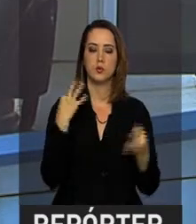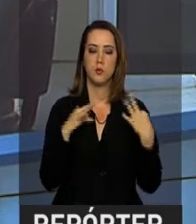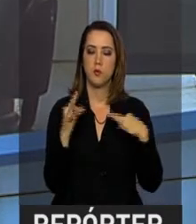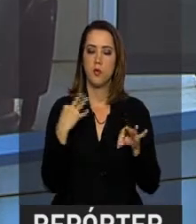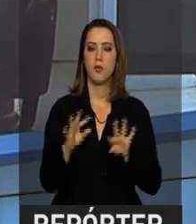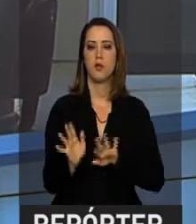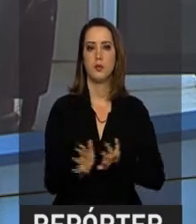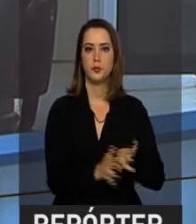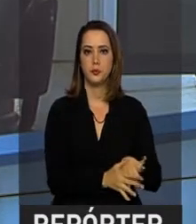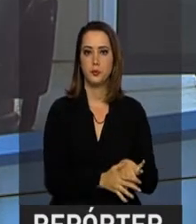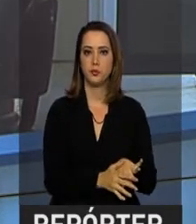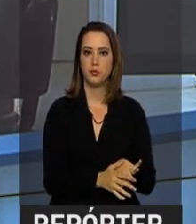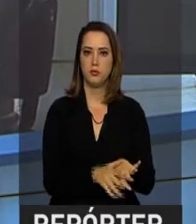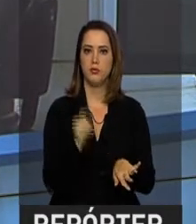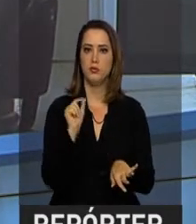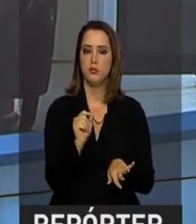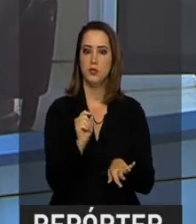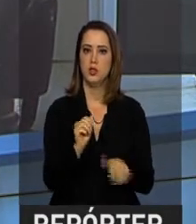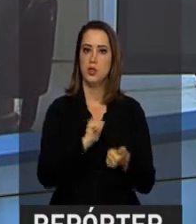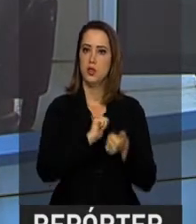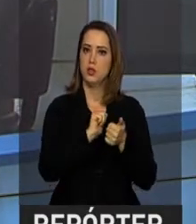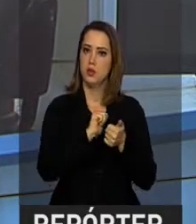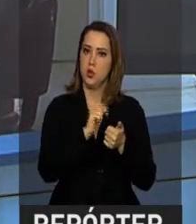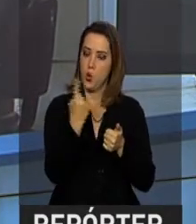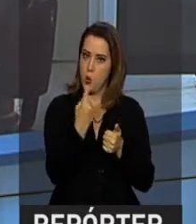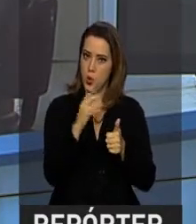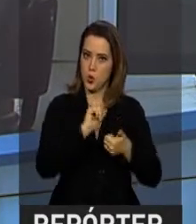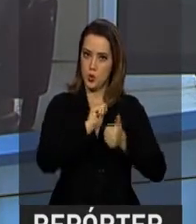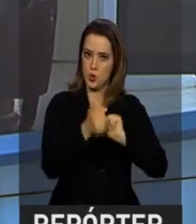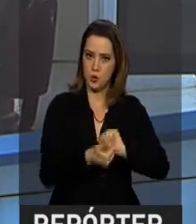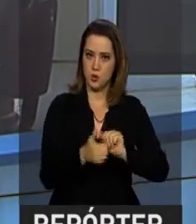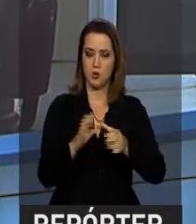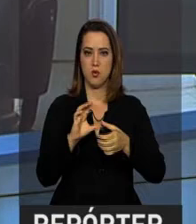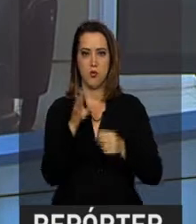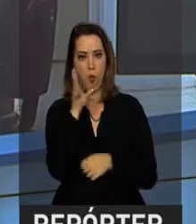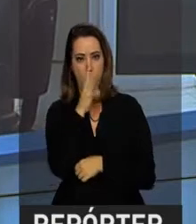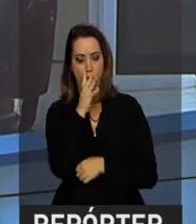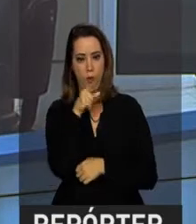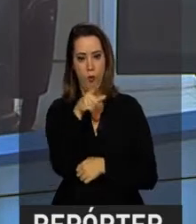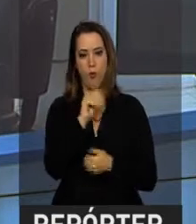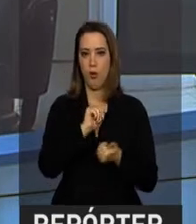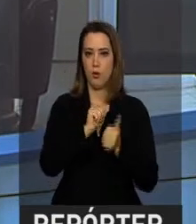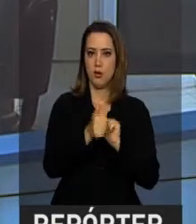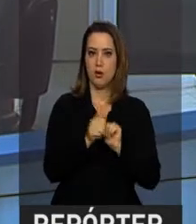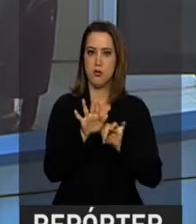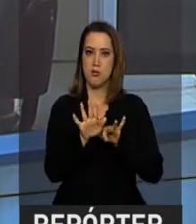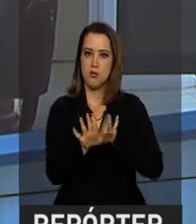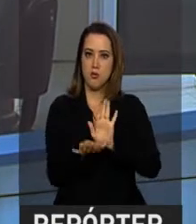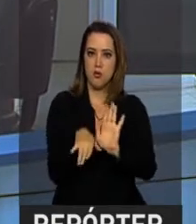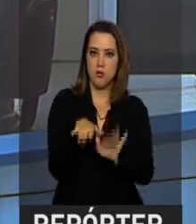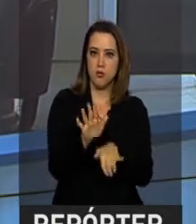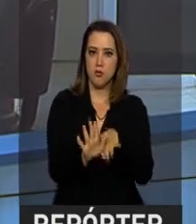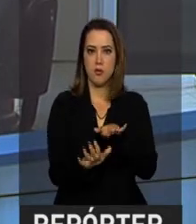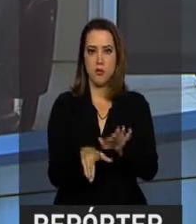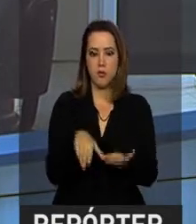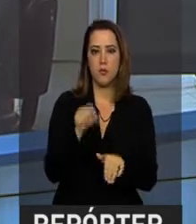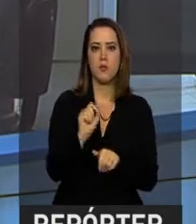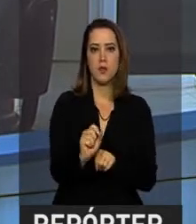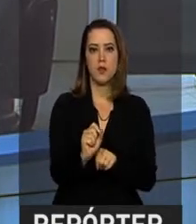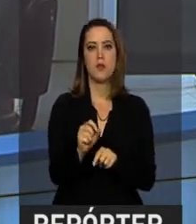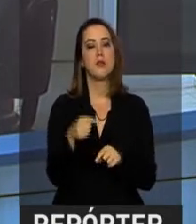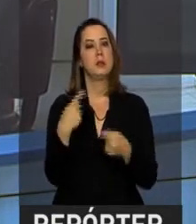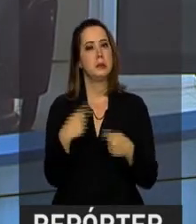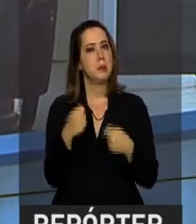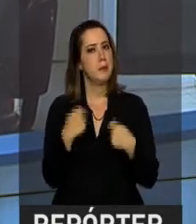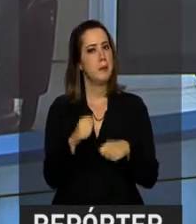um dos esportes mais curiosos das olimpíadas a marcha atlética é uma modalidade do atletismo para executar o movimento